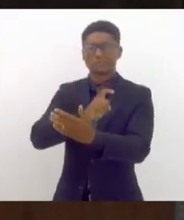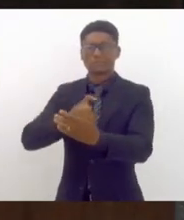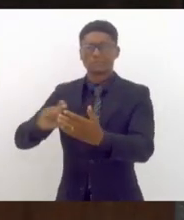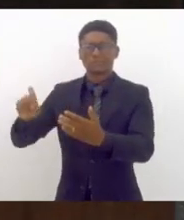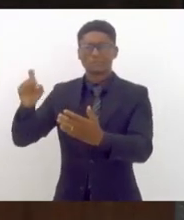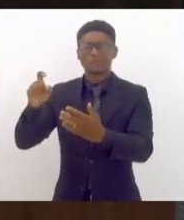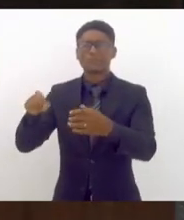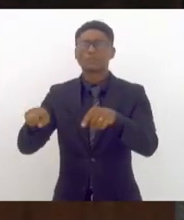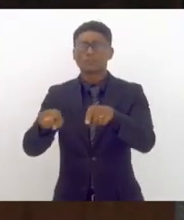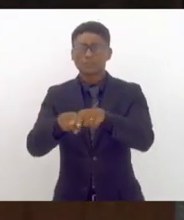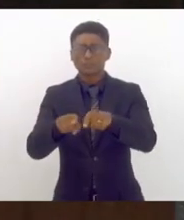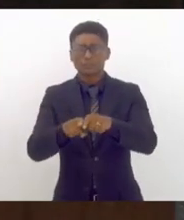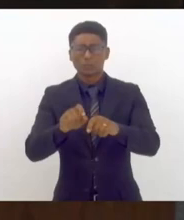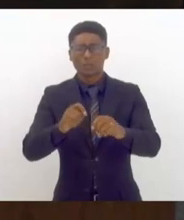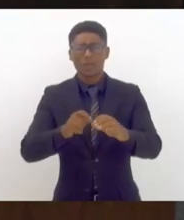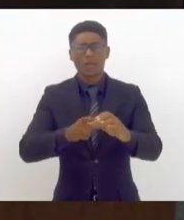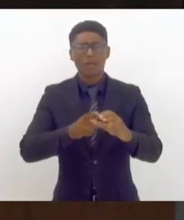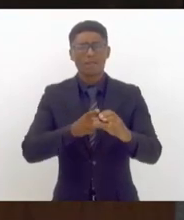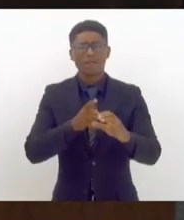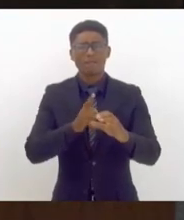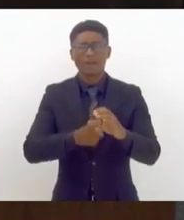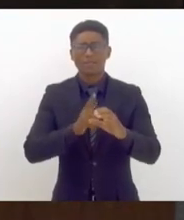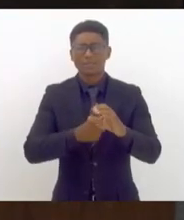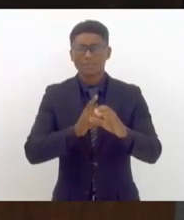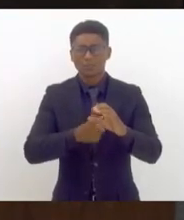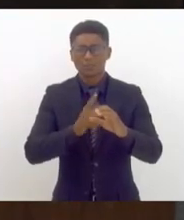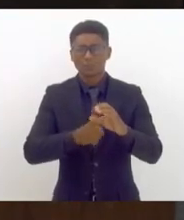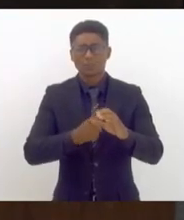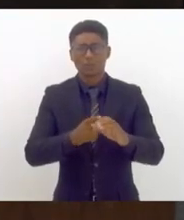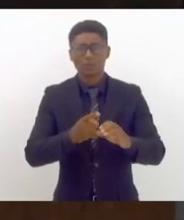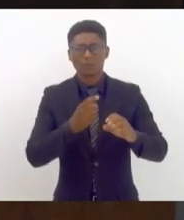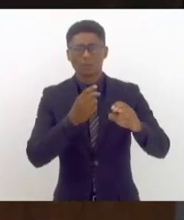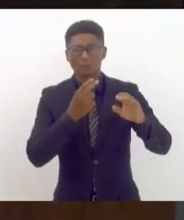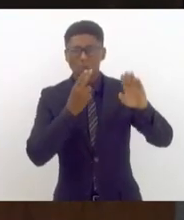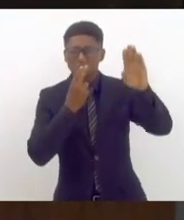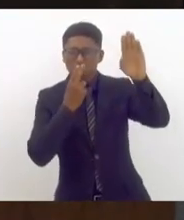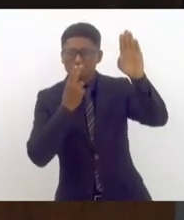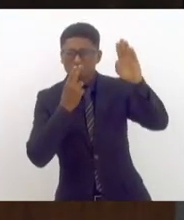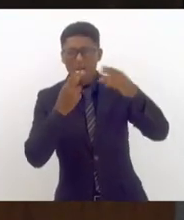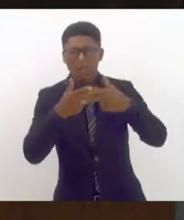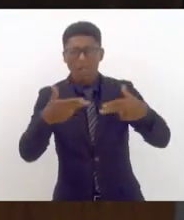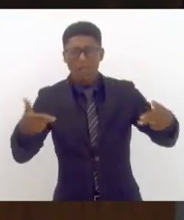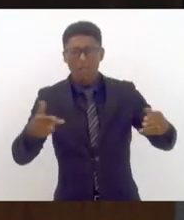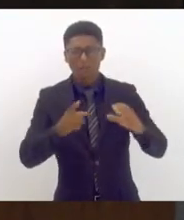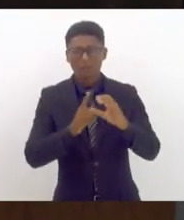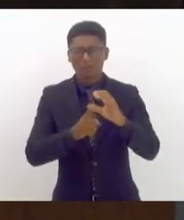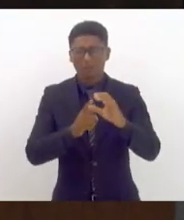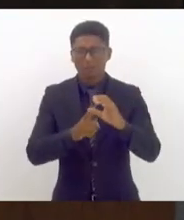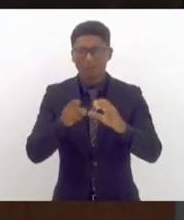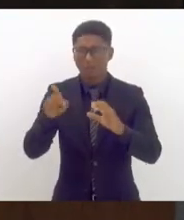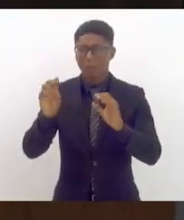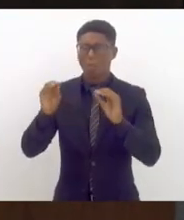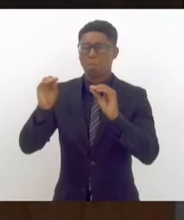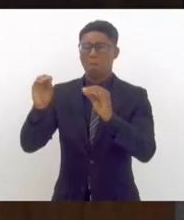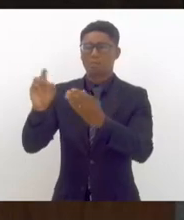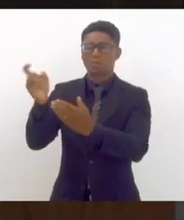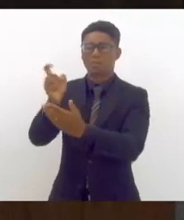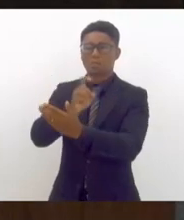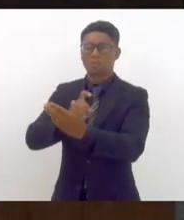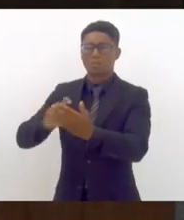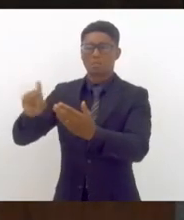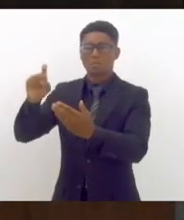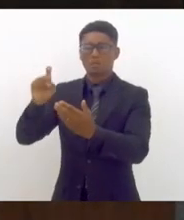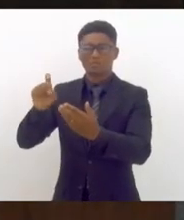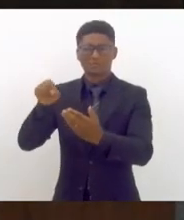do fascismo, da suástica, senhora presidenta, ou seja, toda uma lógica que remonta tudo aquilo que a gente